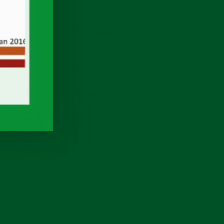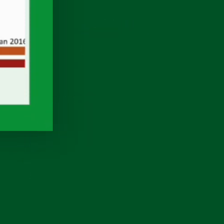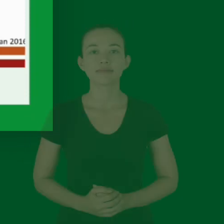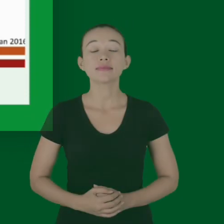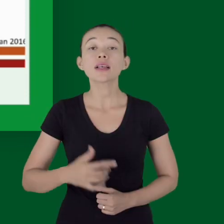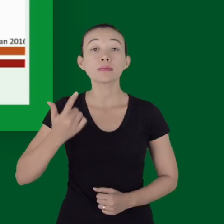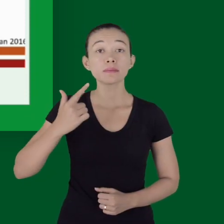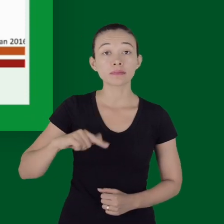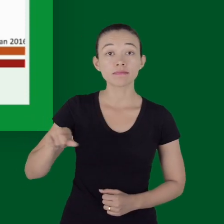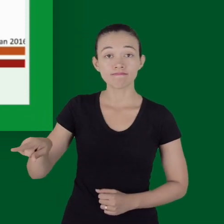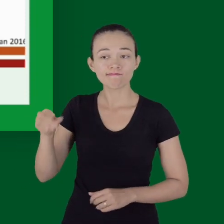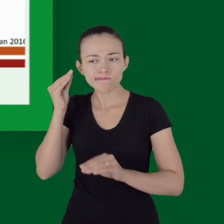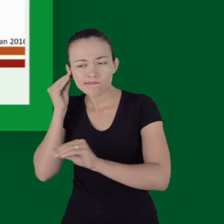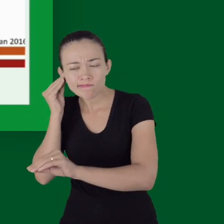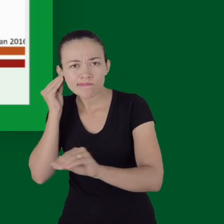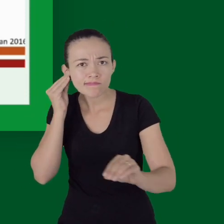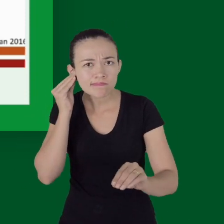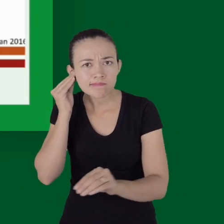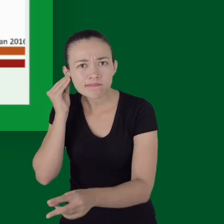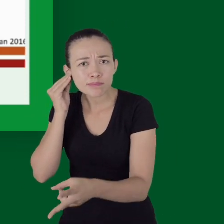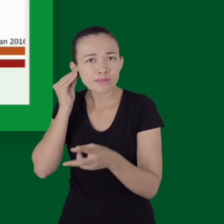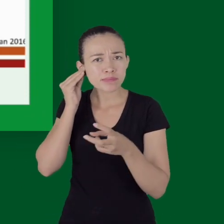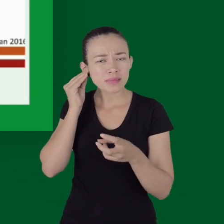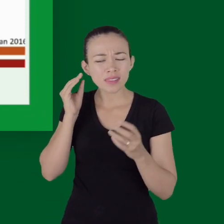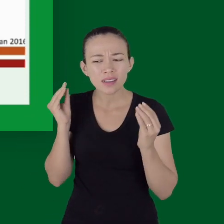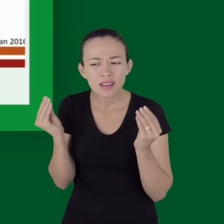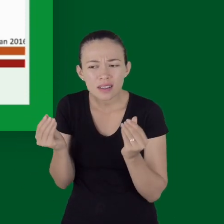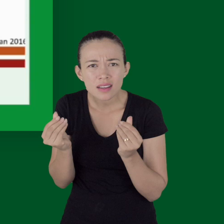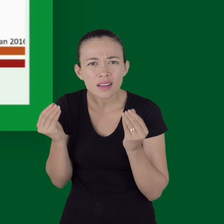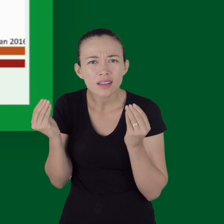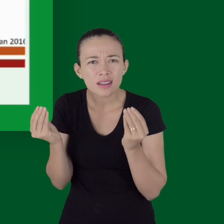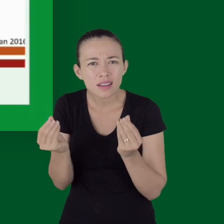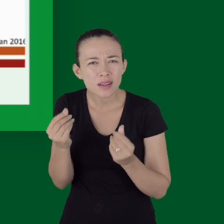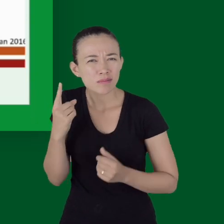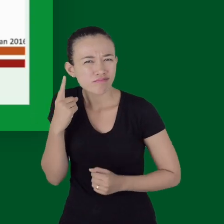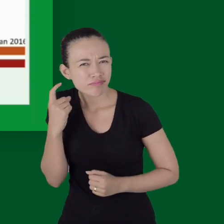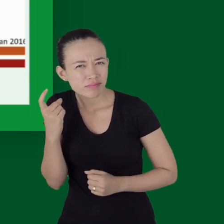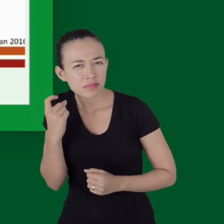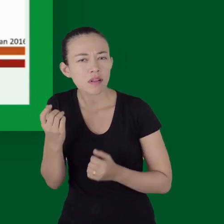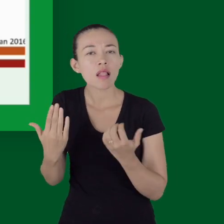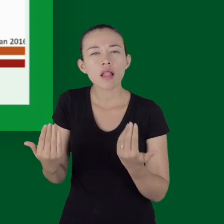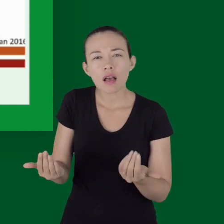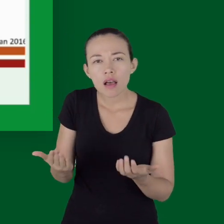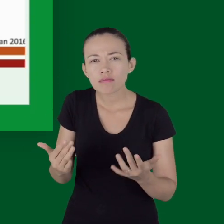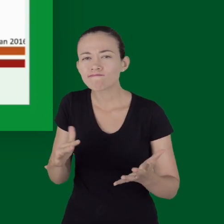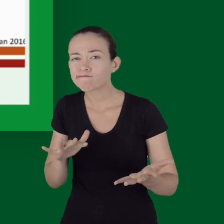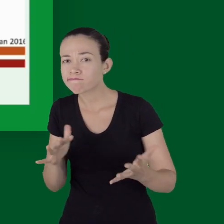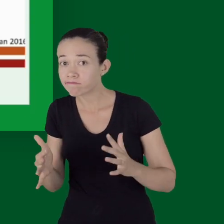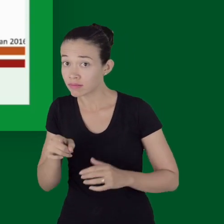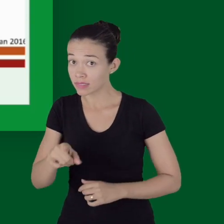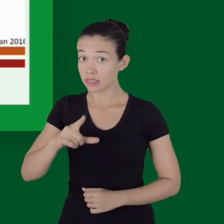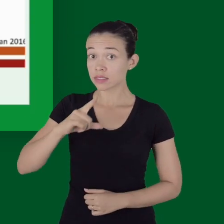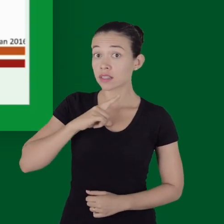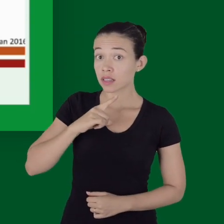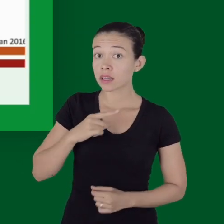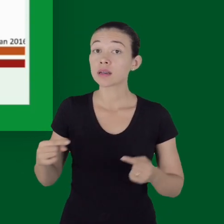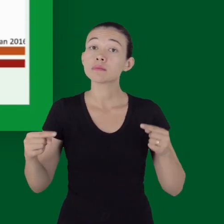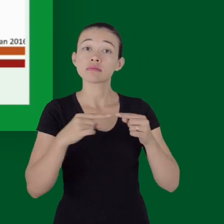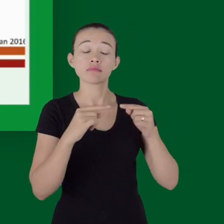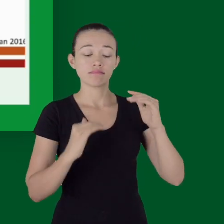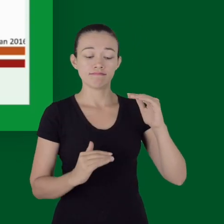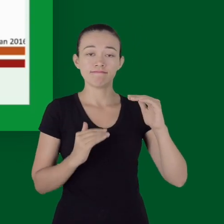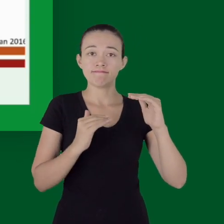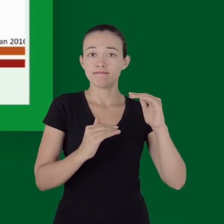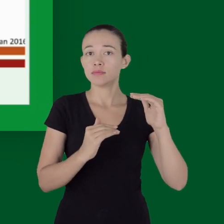né? Se na ausculta a gente observar a presença de estertores leves a moderados, esse paciente